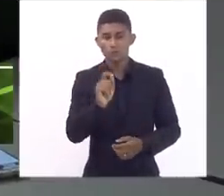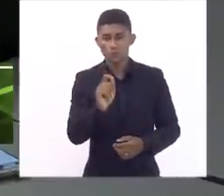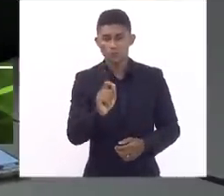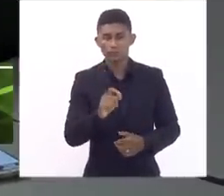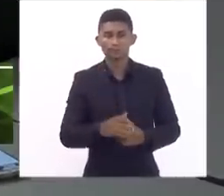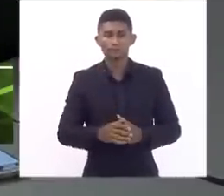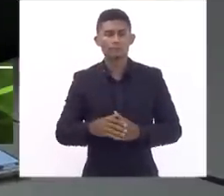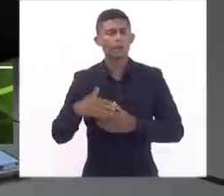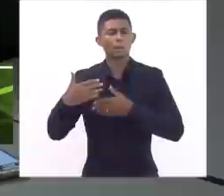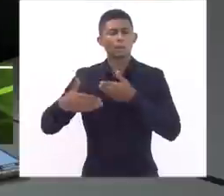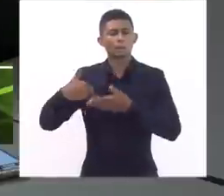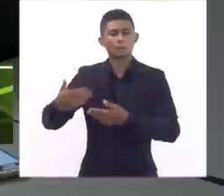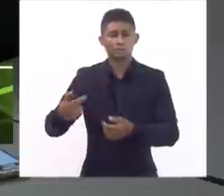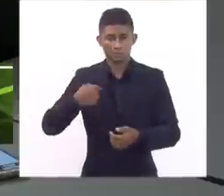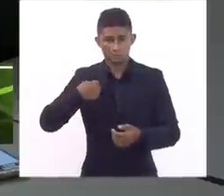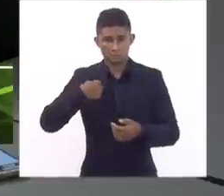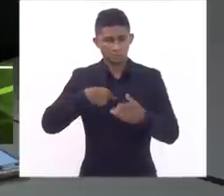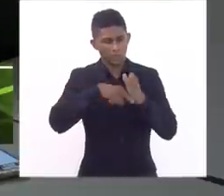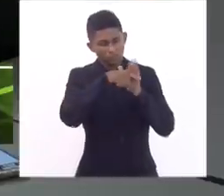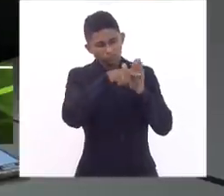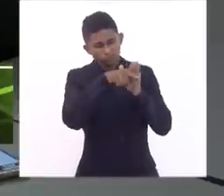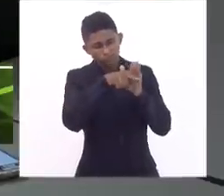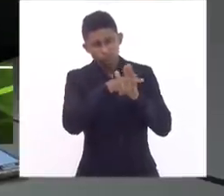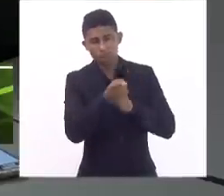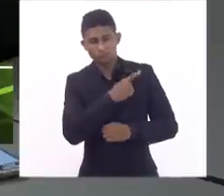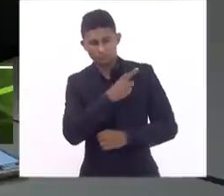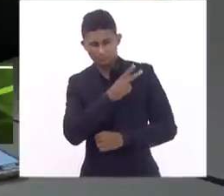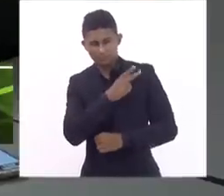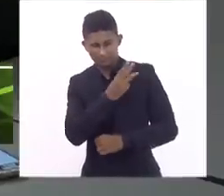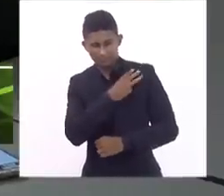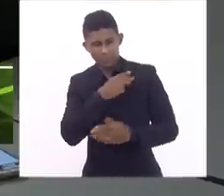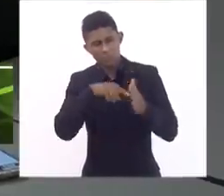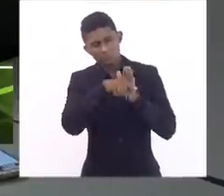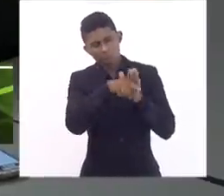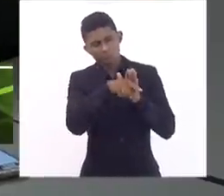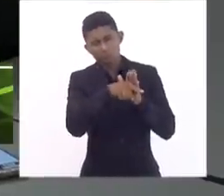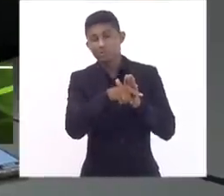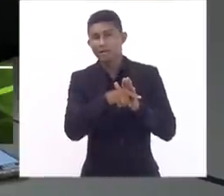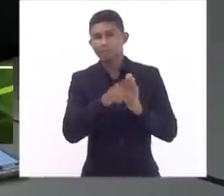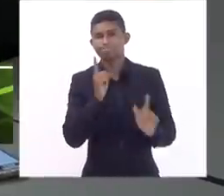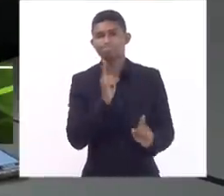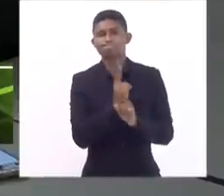eu aprofundei uma análise dessa questão do ensino médio, e eu quero dizer uma coisa.